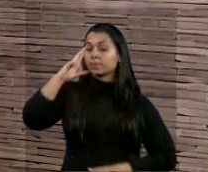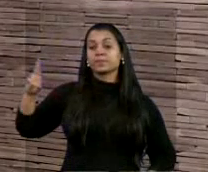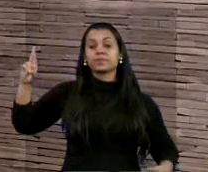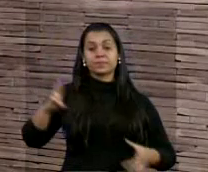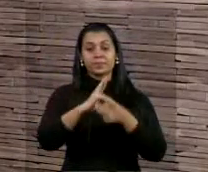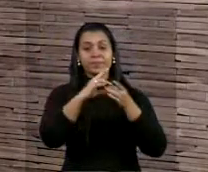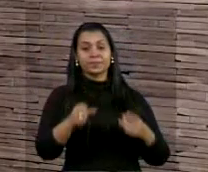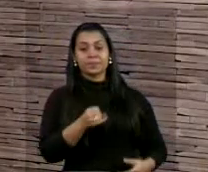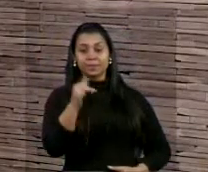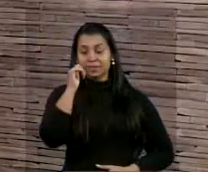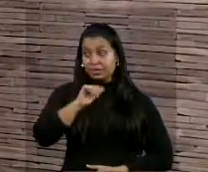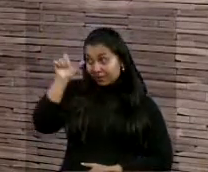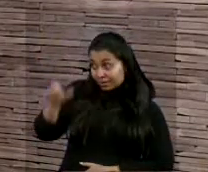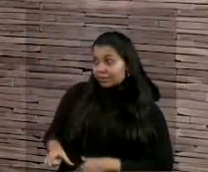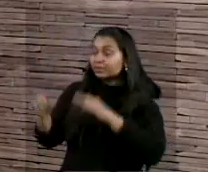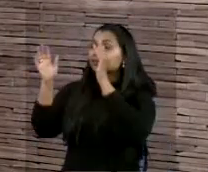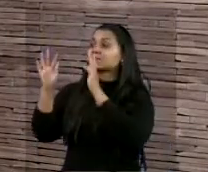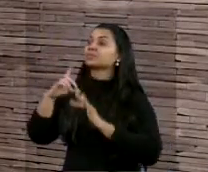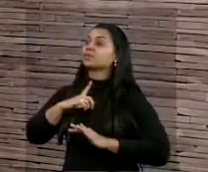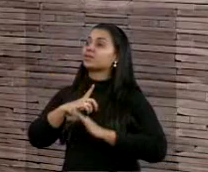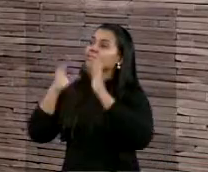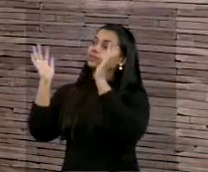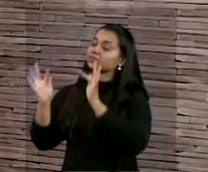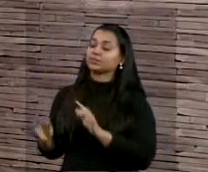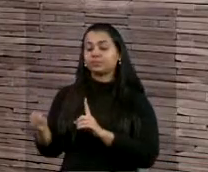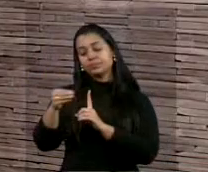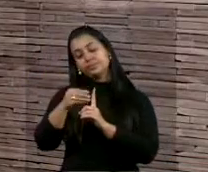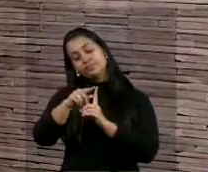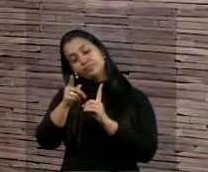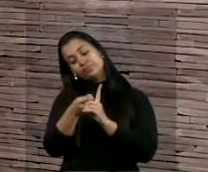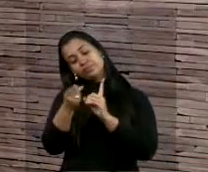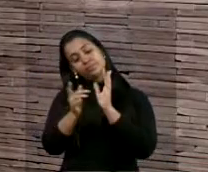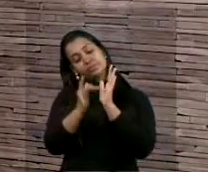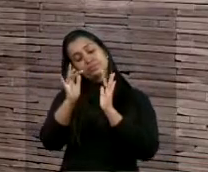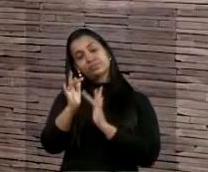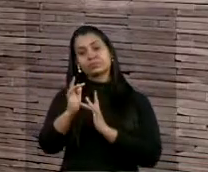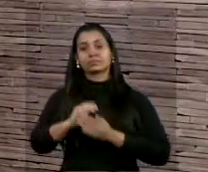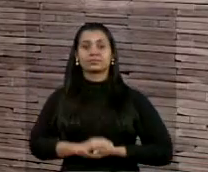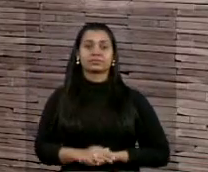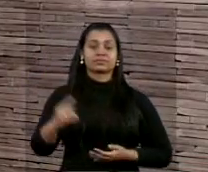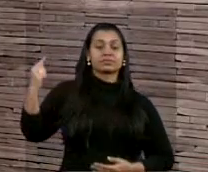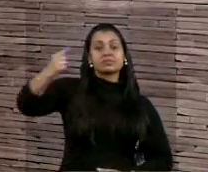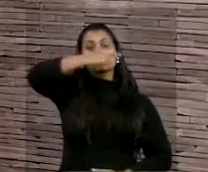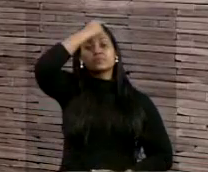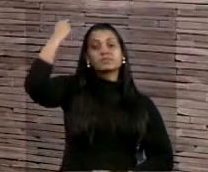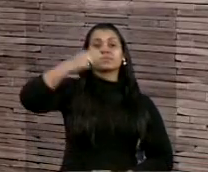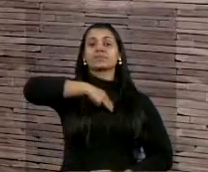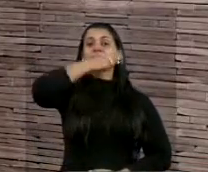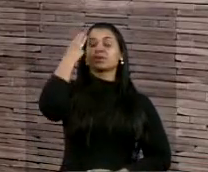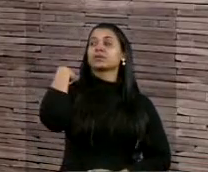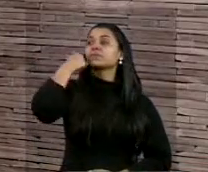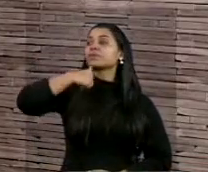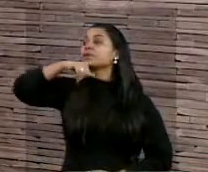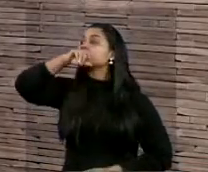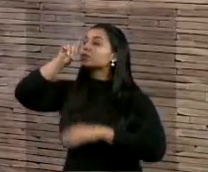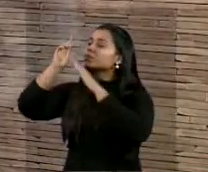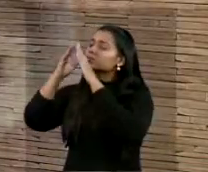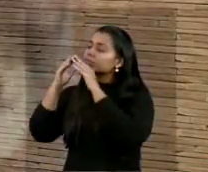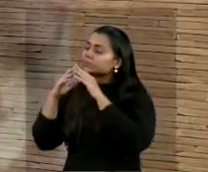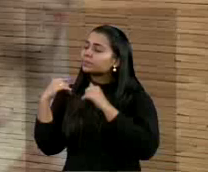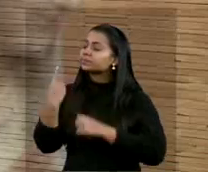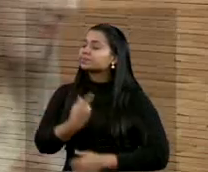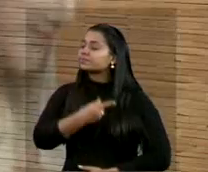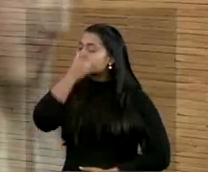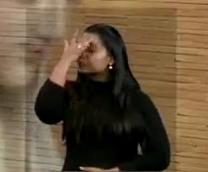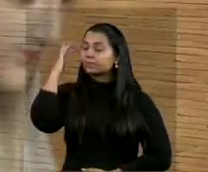de graça, o Senhor é convosco. Bendita sois vós entre as mulheres e bendito é o fruto do vosso ventre, Jesus.